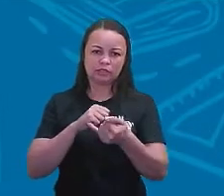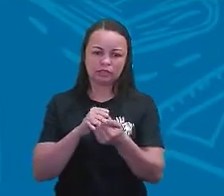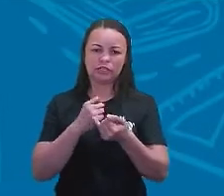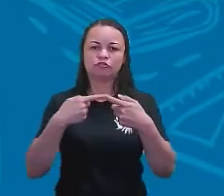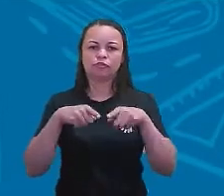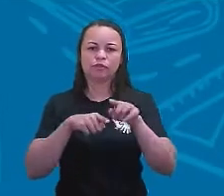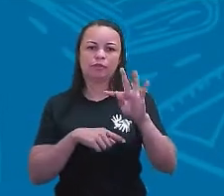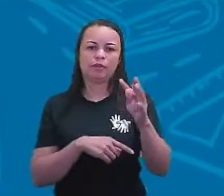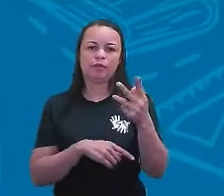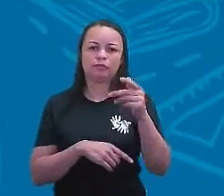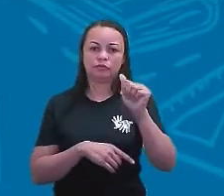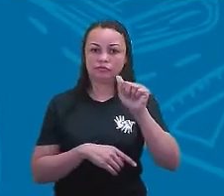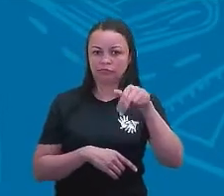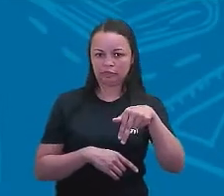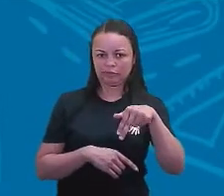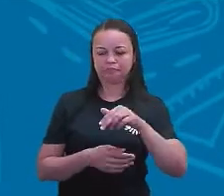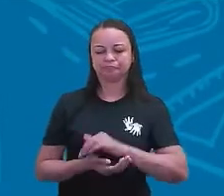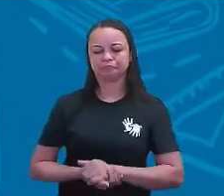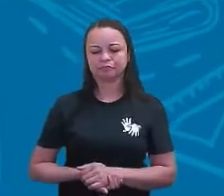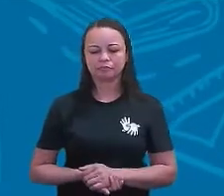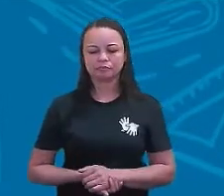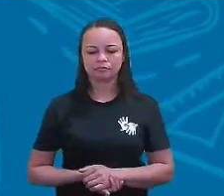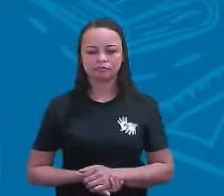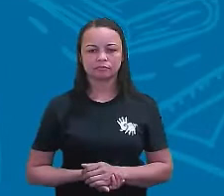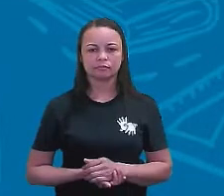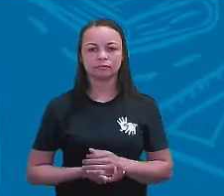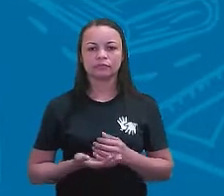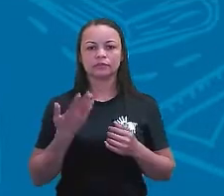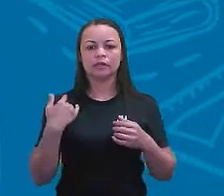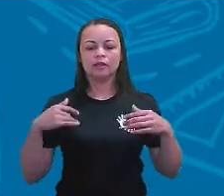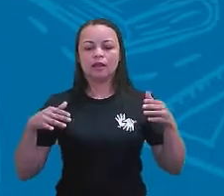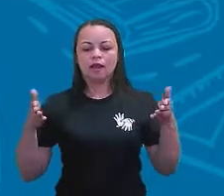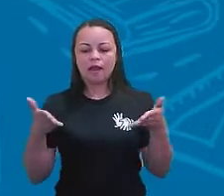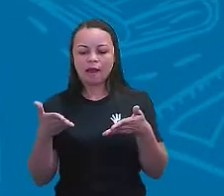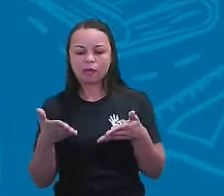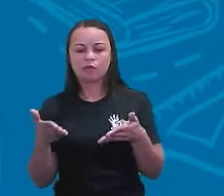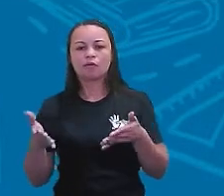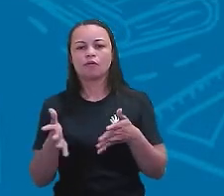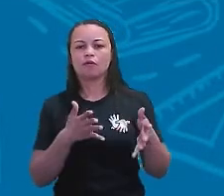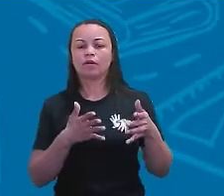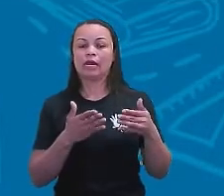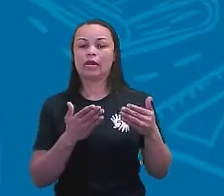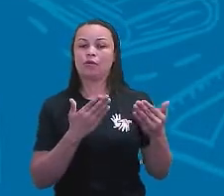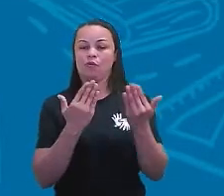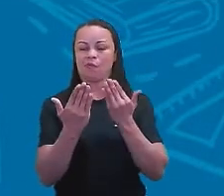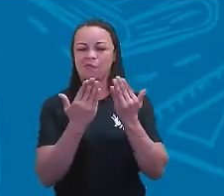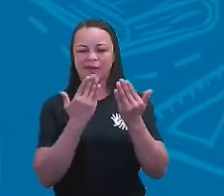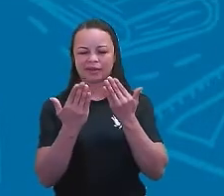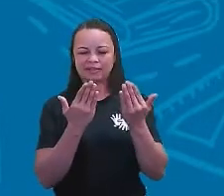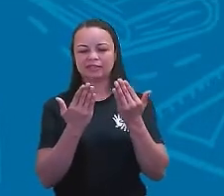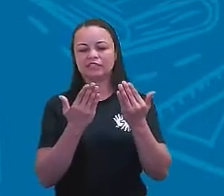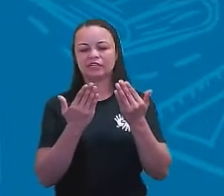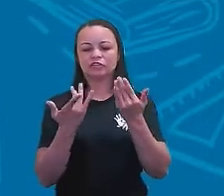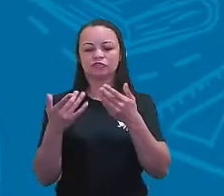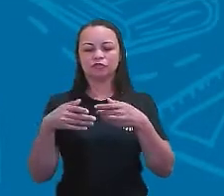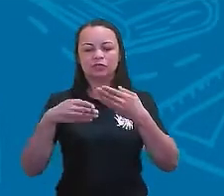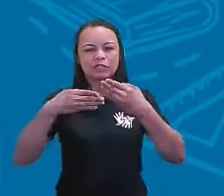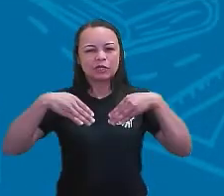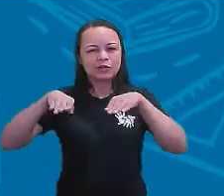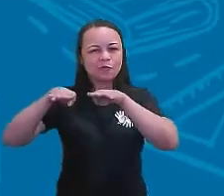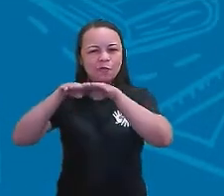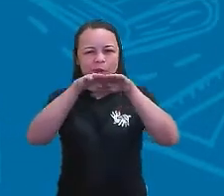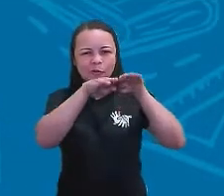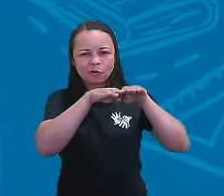alguma coisa. Bom, agora, comparative of equality, ou